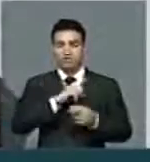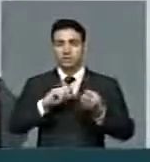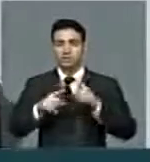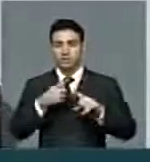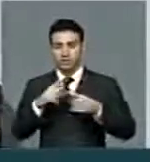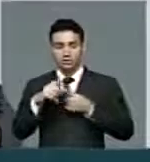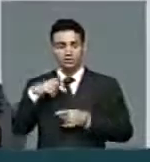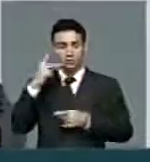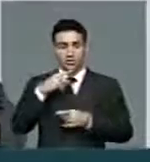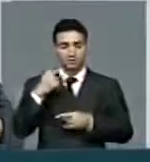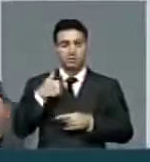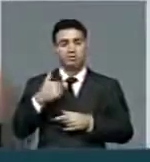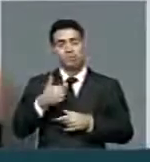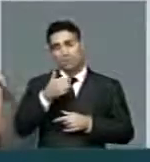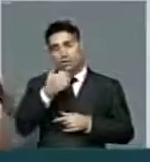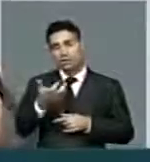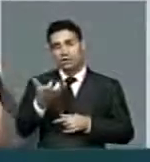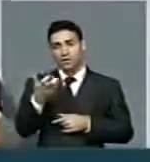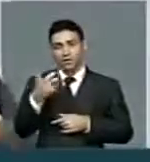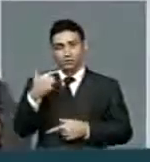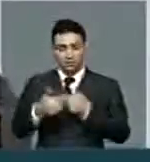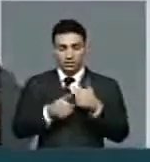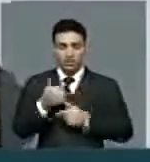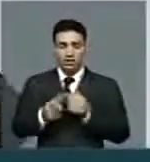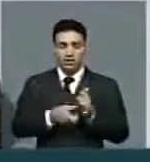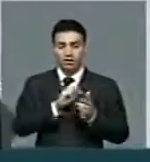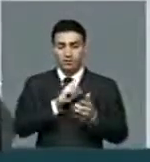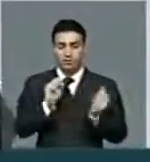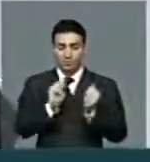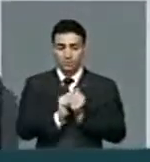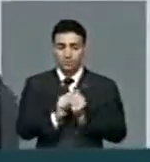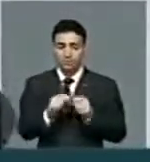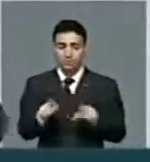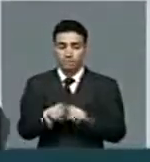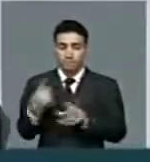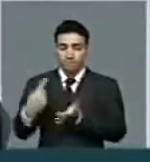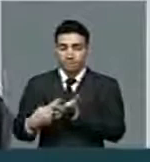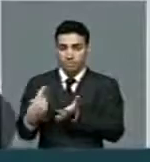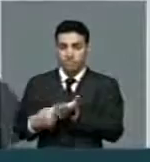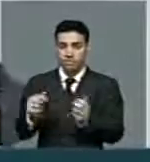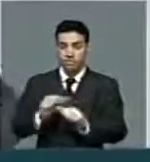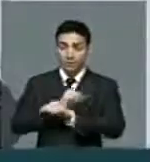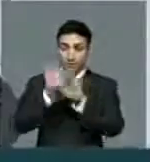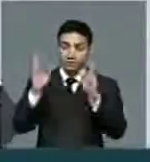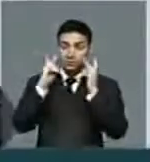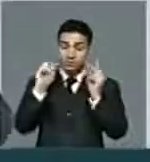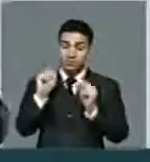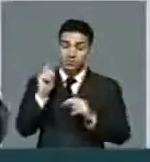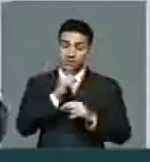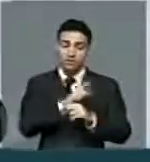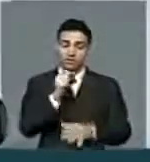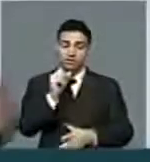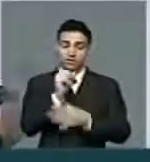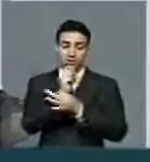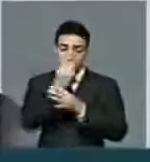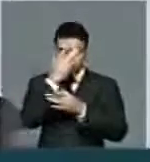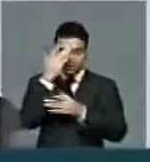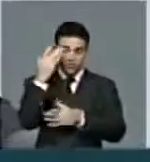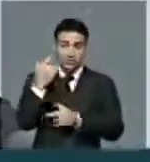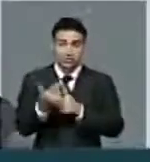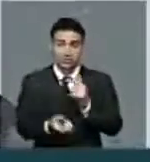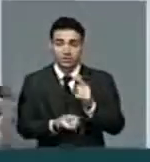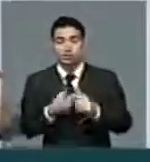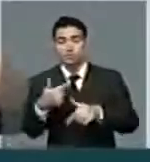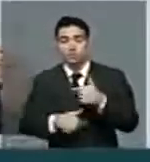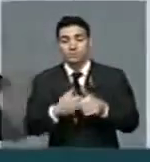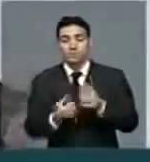prefiro trabalhar essa articulação política previamente e ter essa pactuação, essa transparência para assegurar para o produtor rural e para aqueles